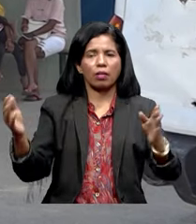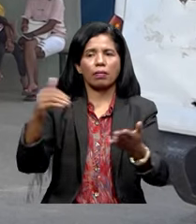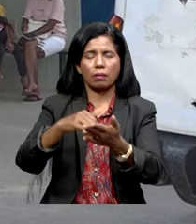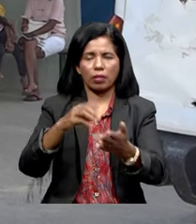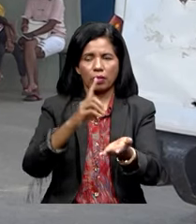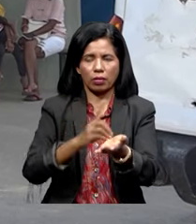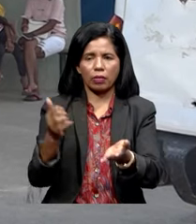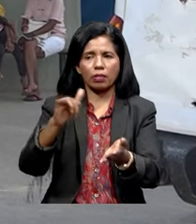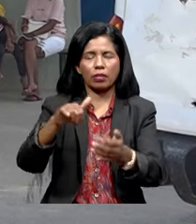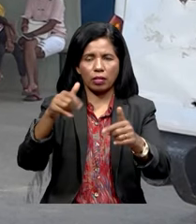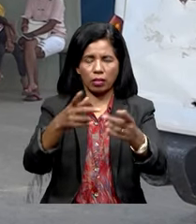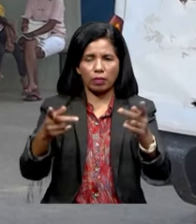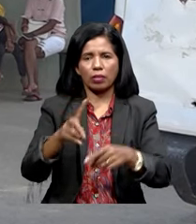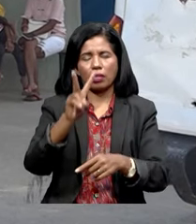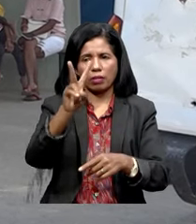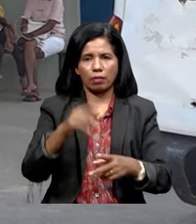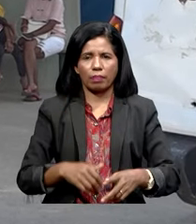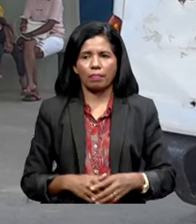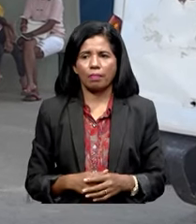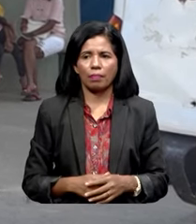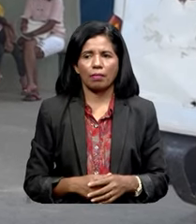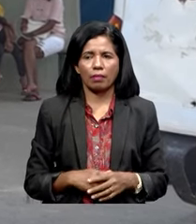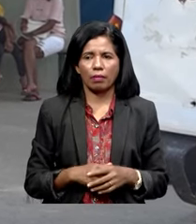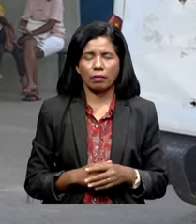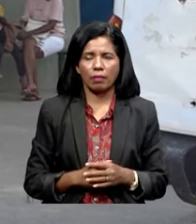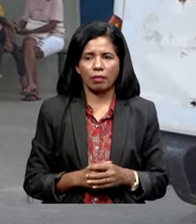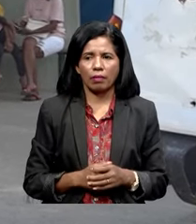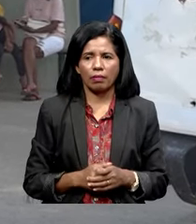para o Pessoal Saúde Sira e a fazer a rua. Santina de Jesus, Adérito Ximenes, GMN.